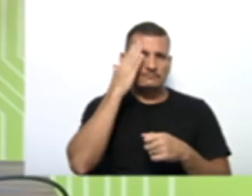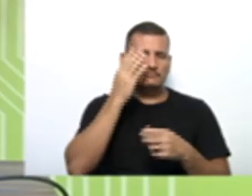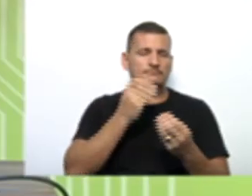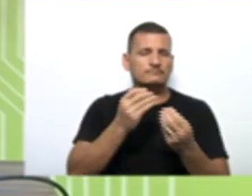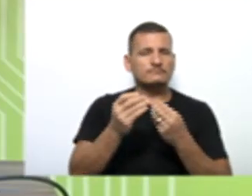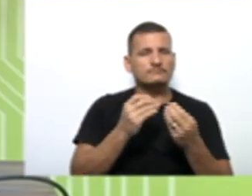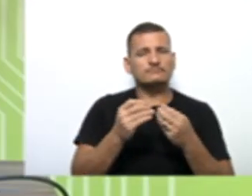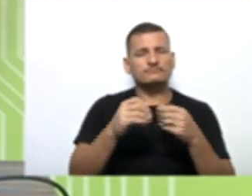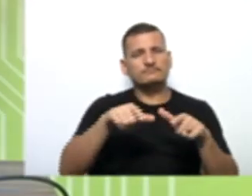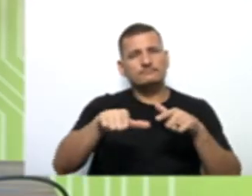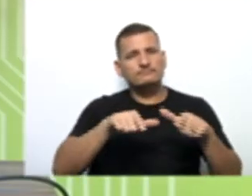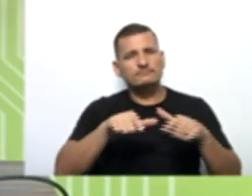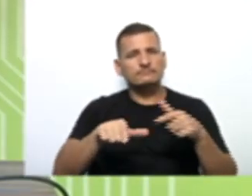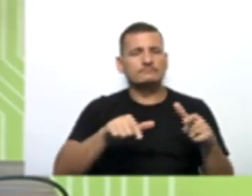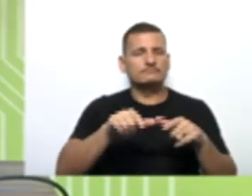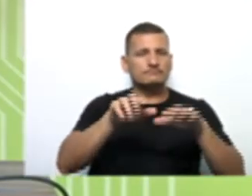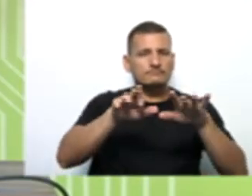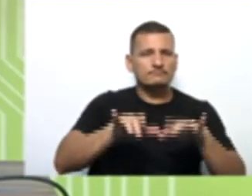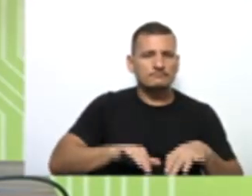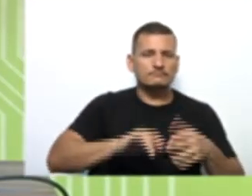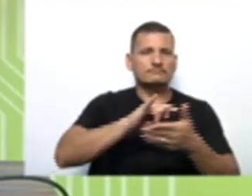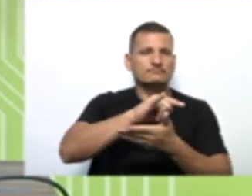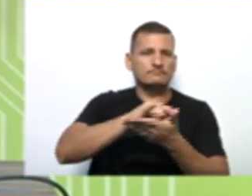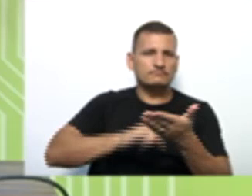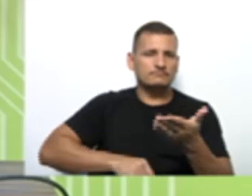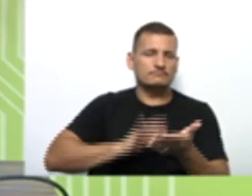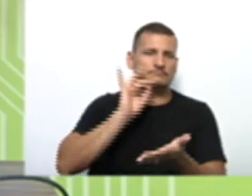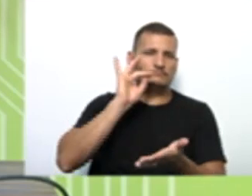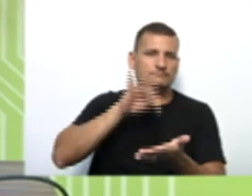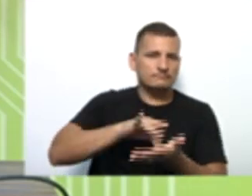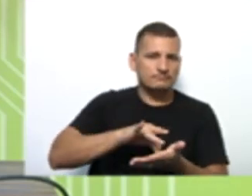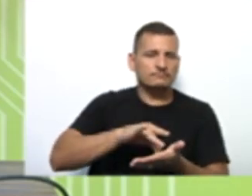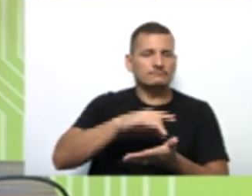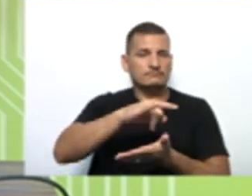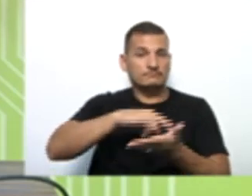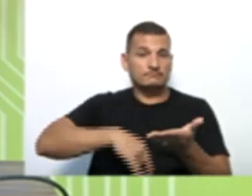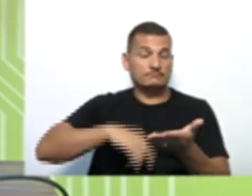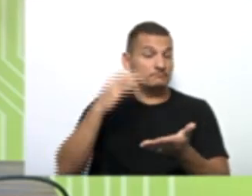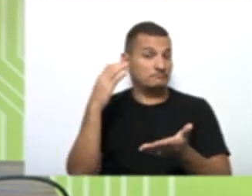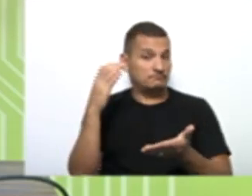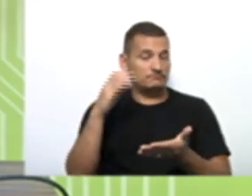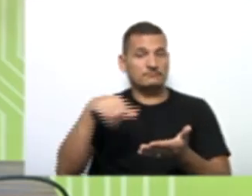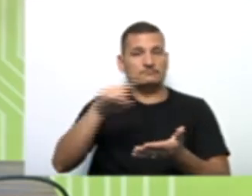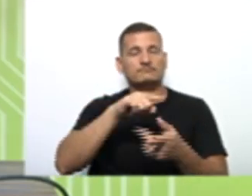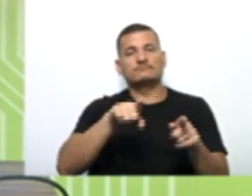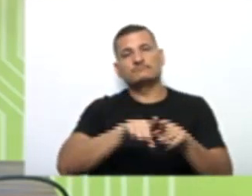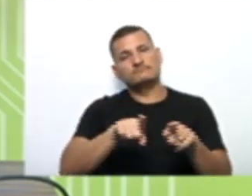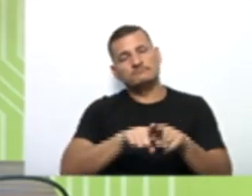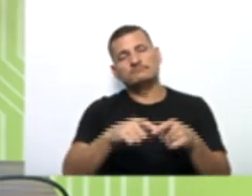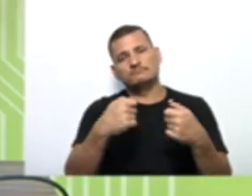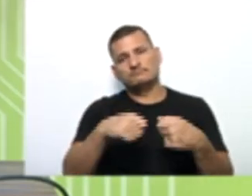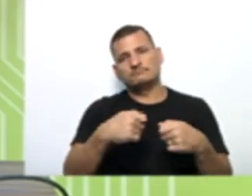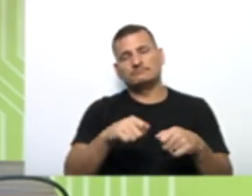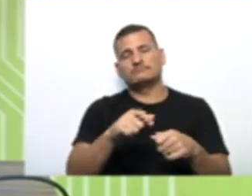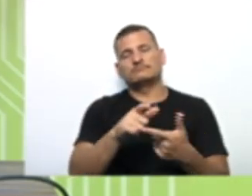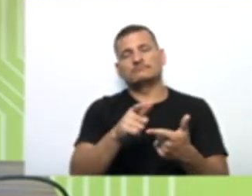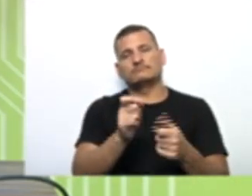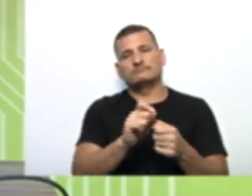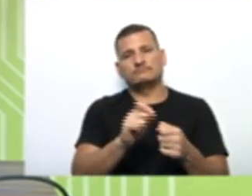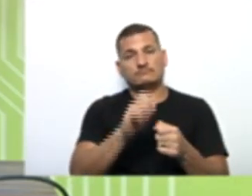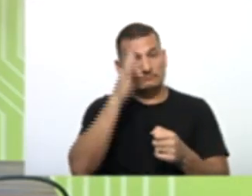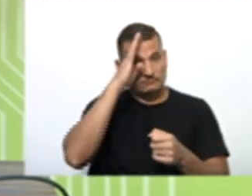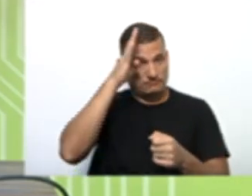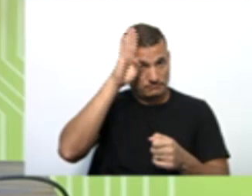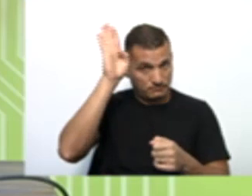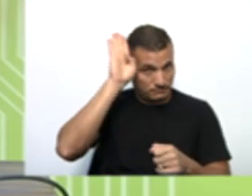documentos oficiais, documentos científicos. Vocês, enquanto alunos, vão ter que elaborar também trabalhos acadêmicos, vão ter que elaborar